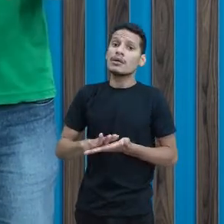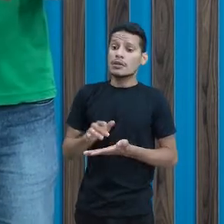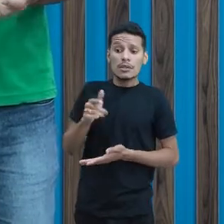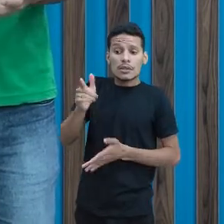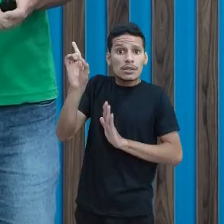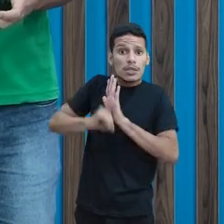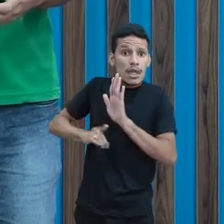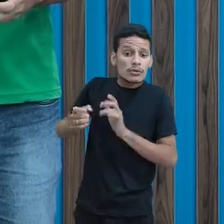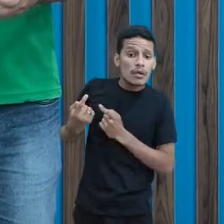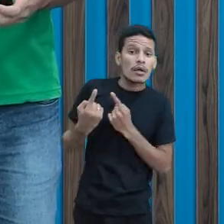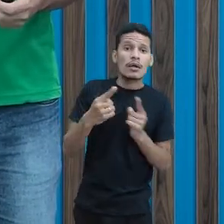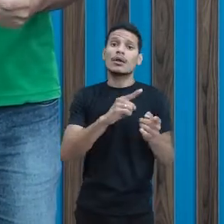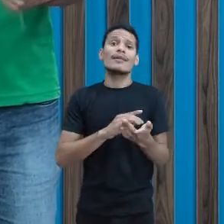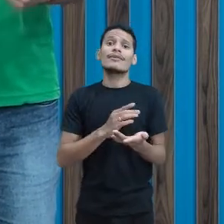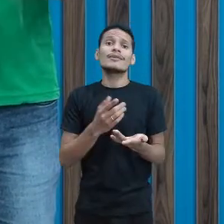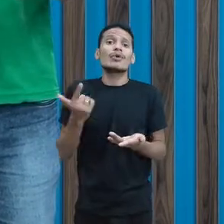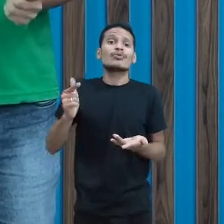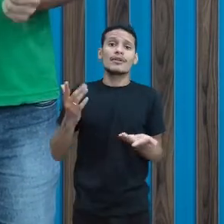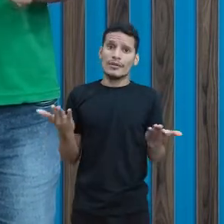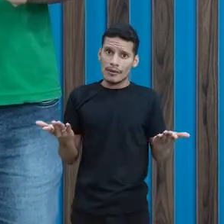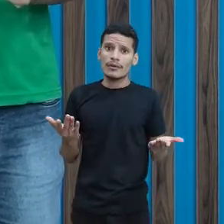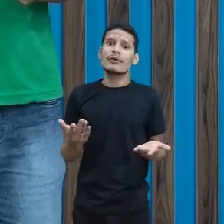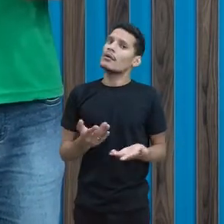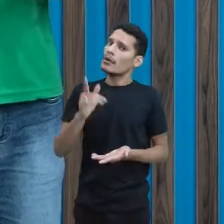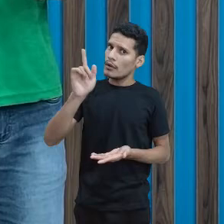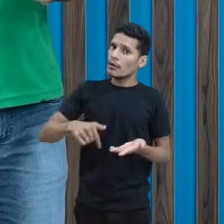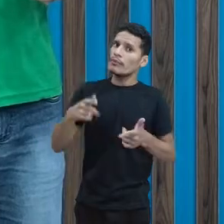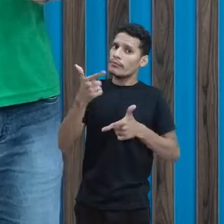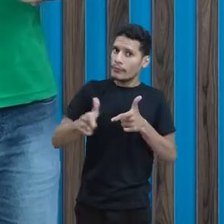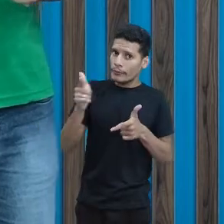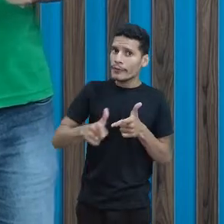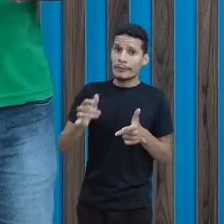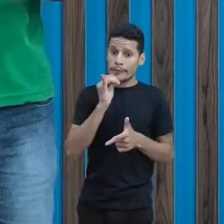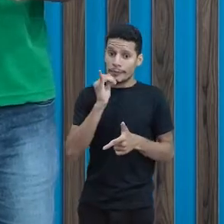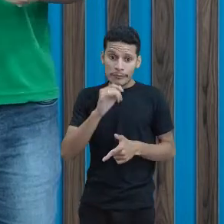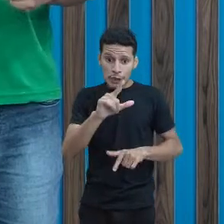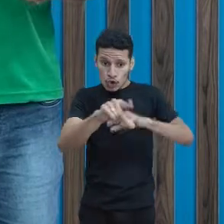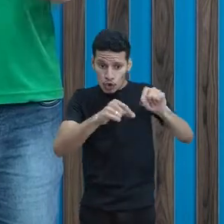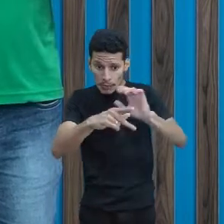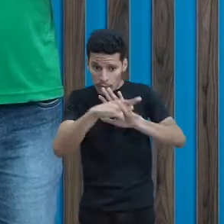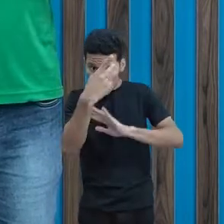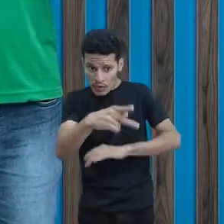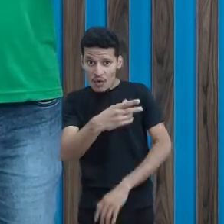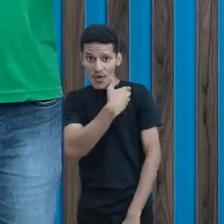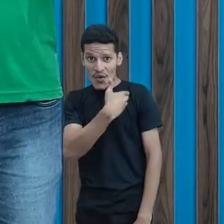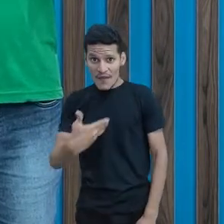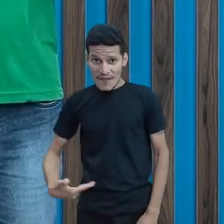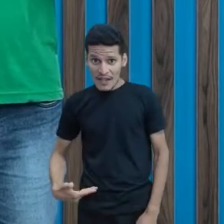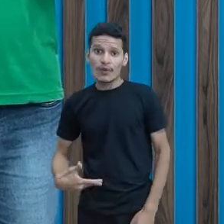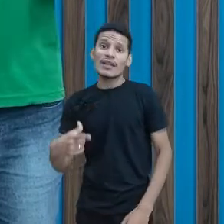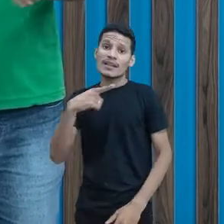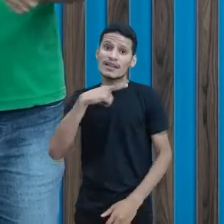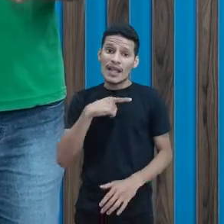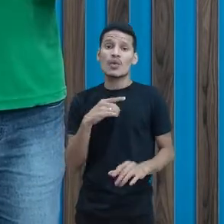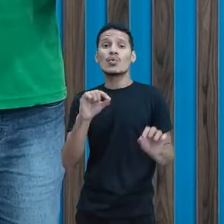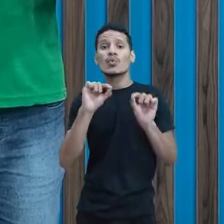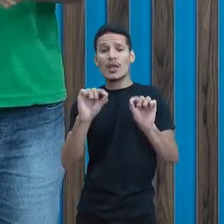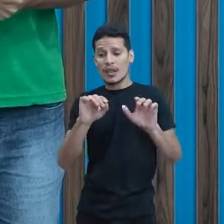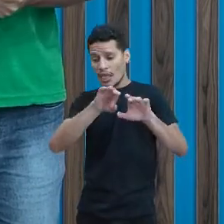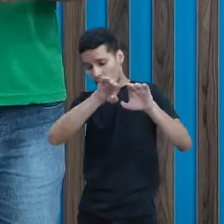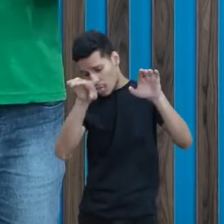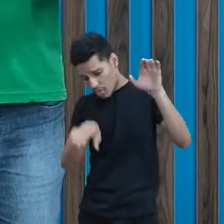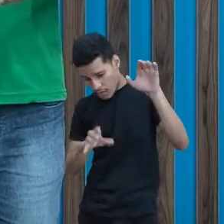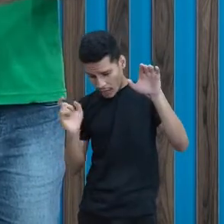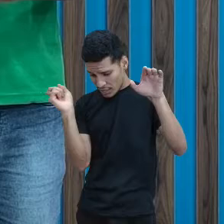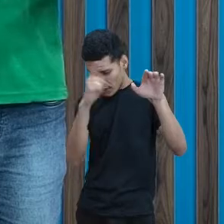questão material assim mais danosa, ou seja, você está vendo que as decisões do governo, né, lhe deixam numa condição ainda mais crítica, mais